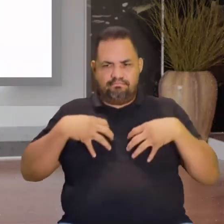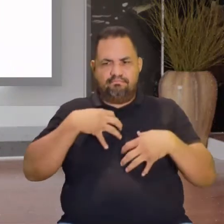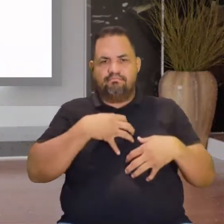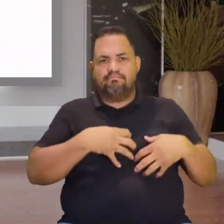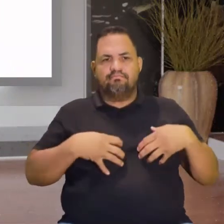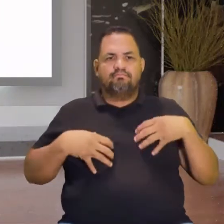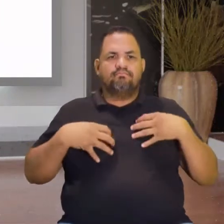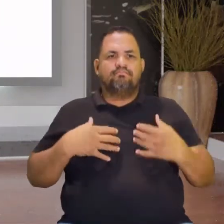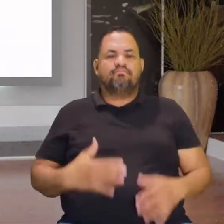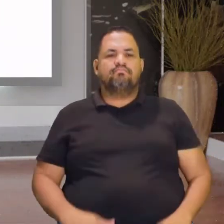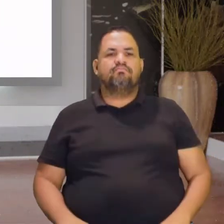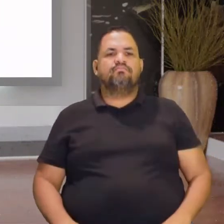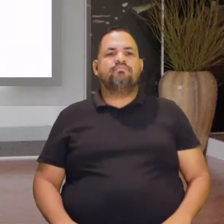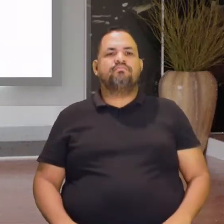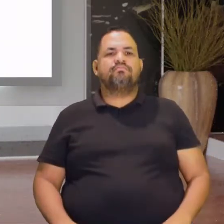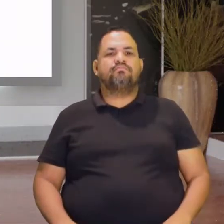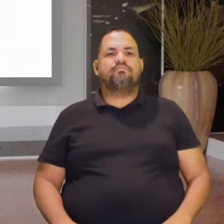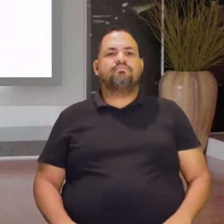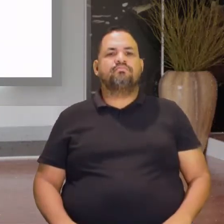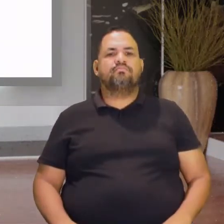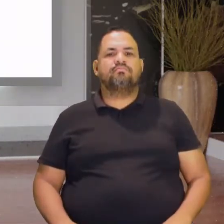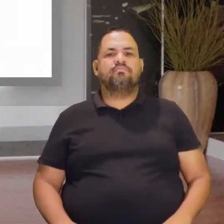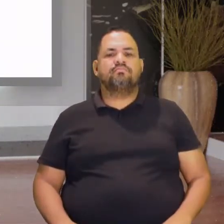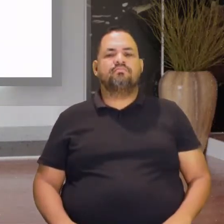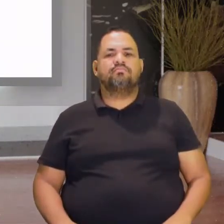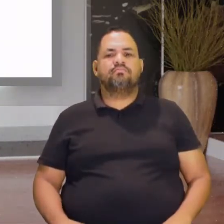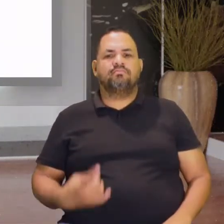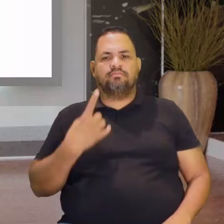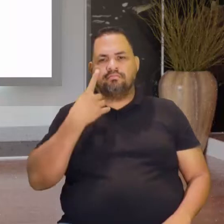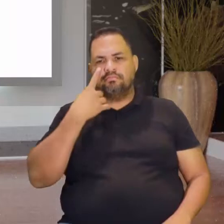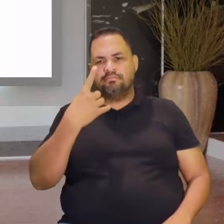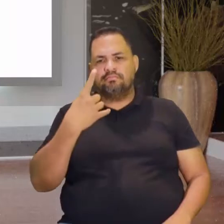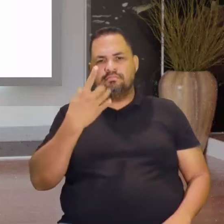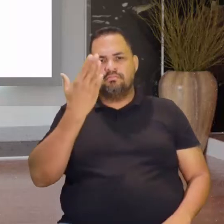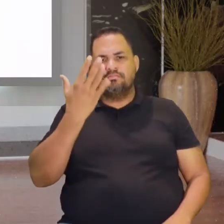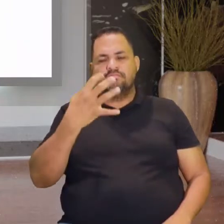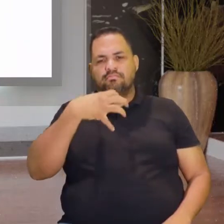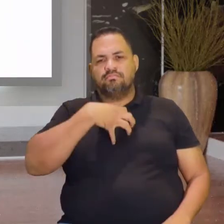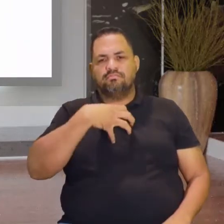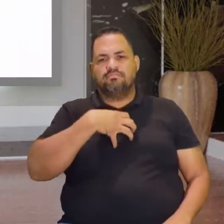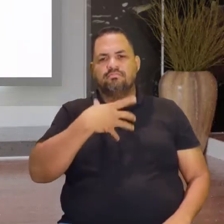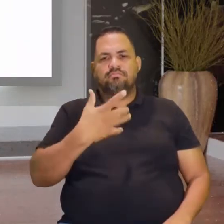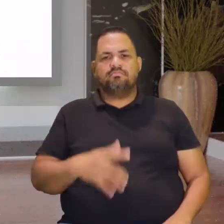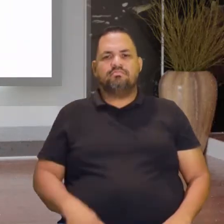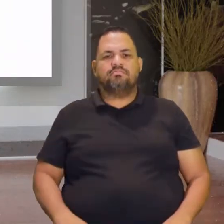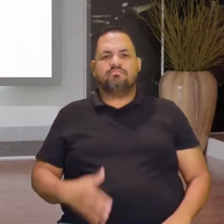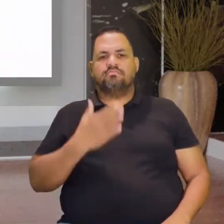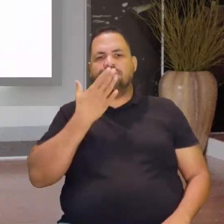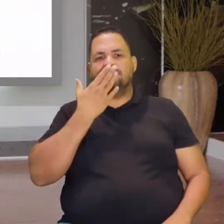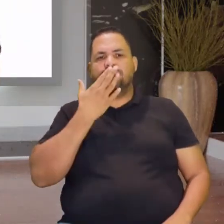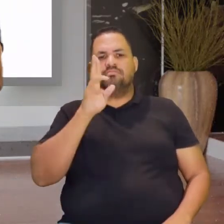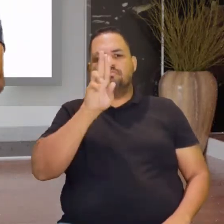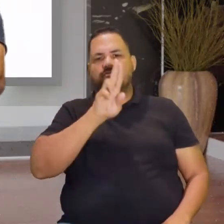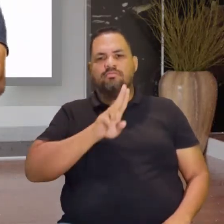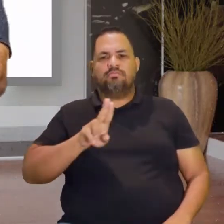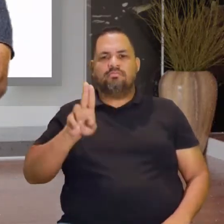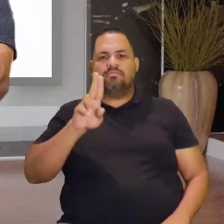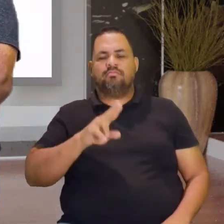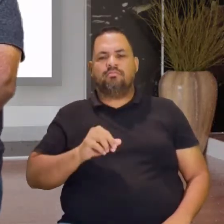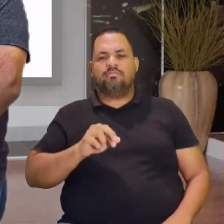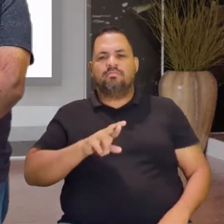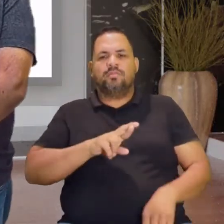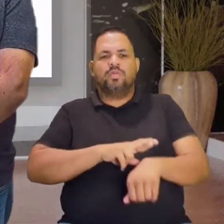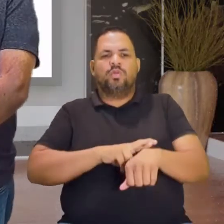o lado, né, da psicológico. Vocês estão vendo também as cores, sentimental, né? As cores que ela usou, o